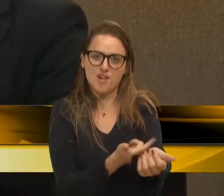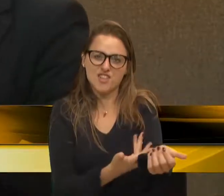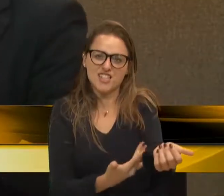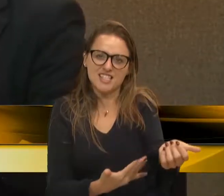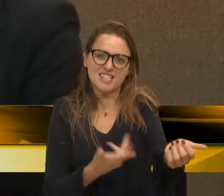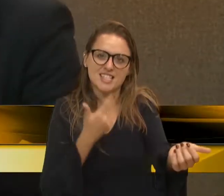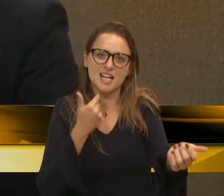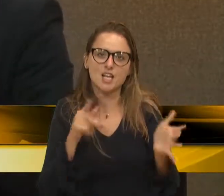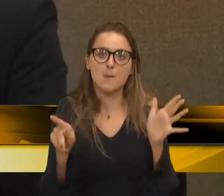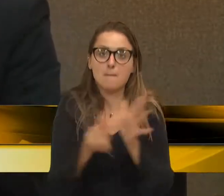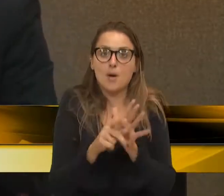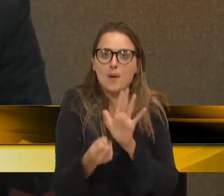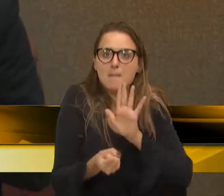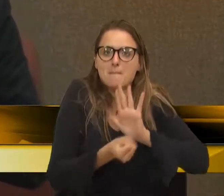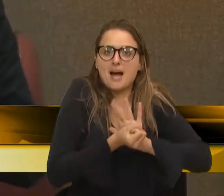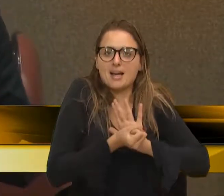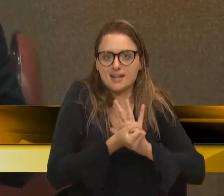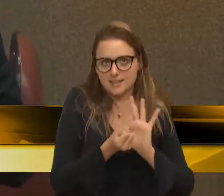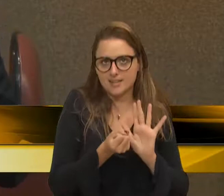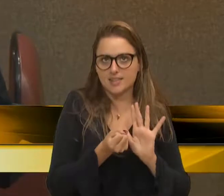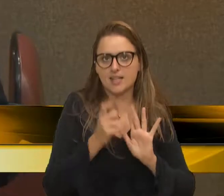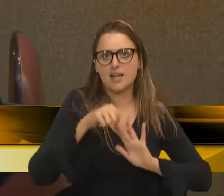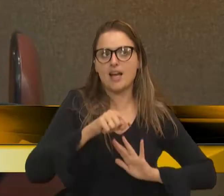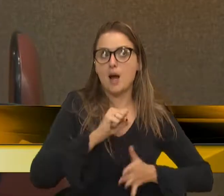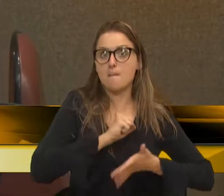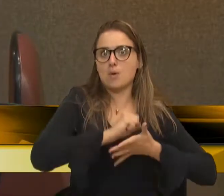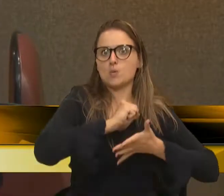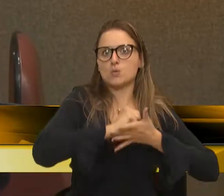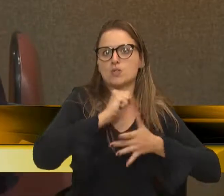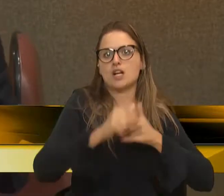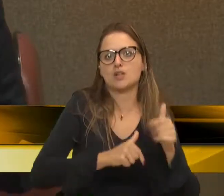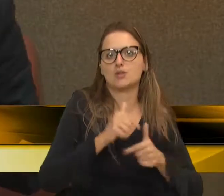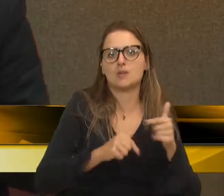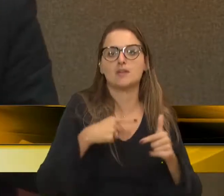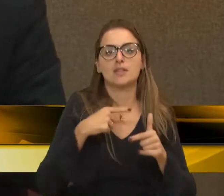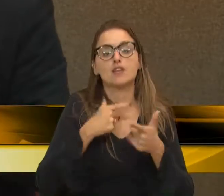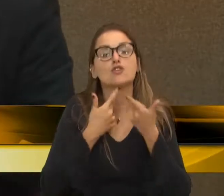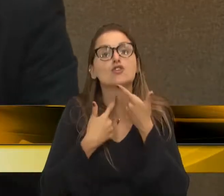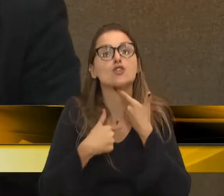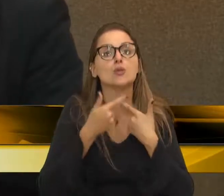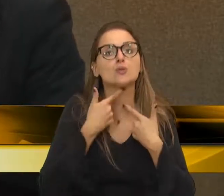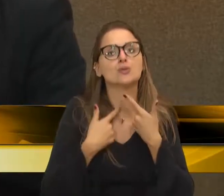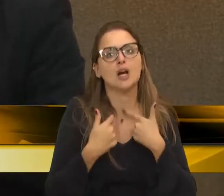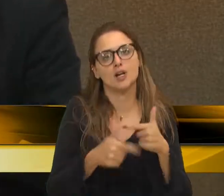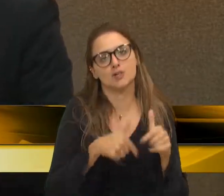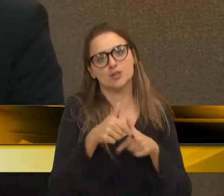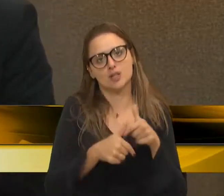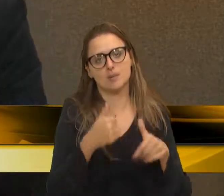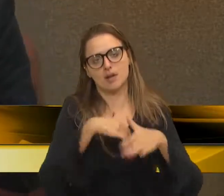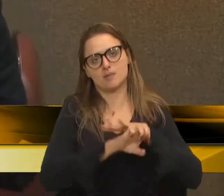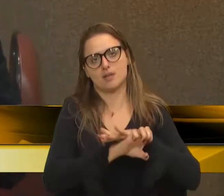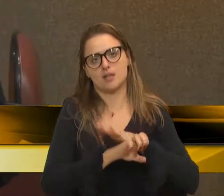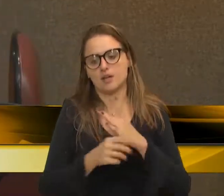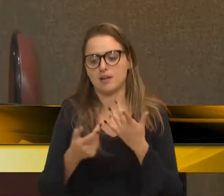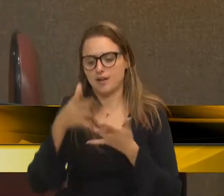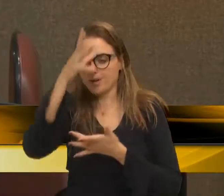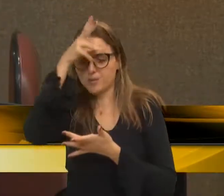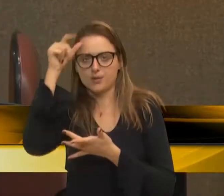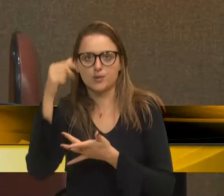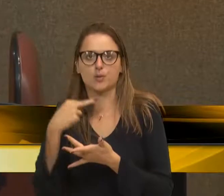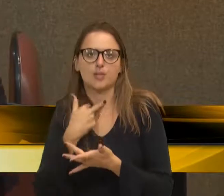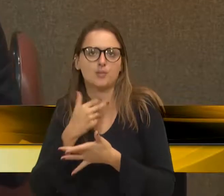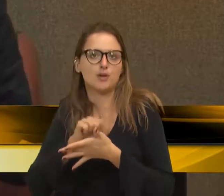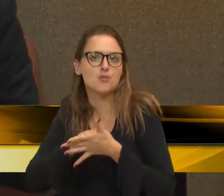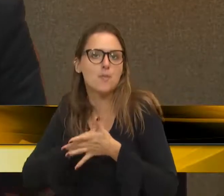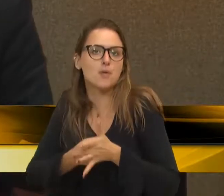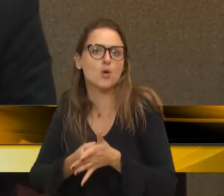caxienses, né, o sangue empreendedor. Nós temos essa veia empreendedora, mas nós não podemos travar, né, o